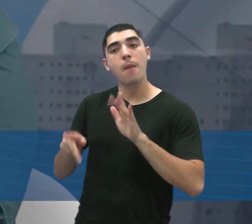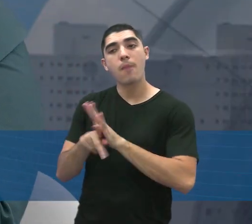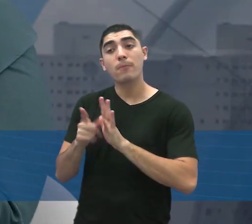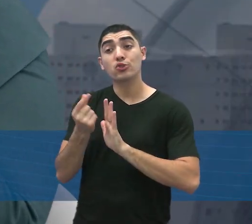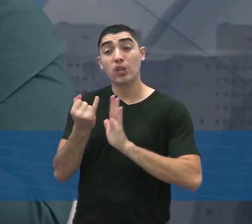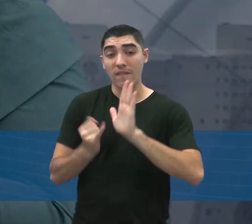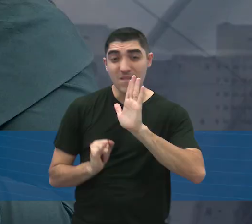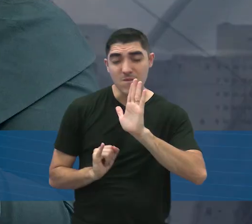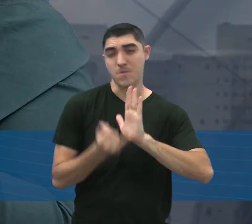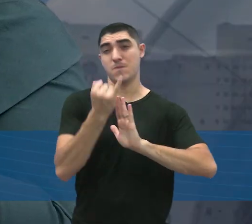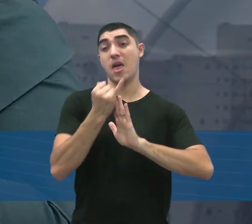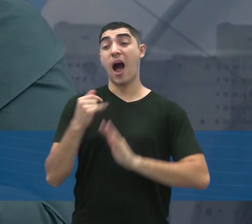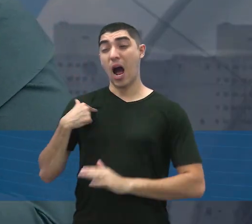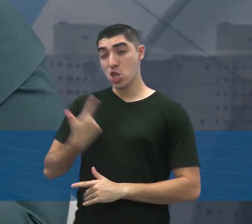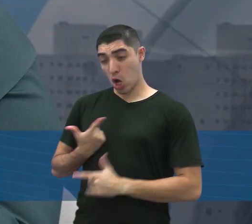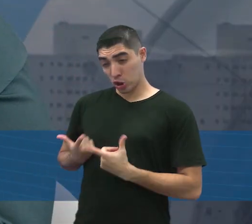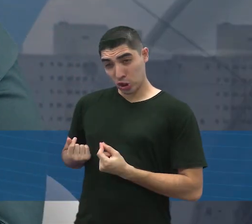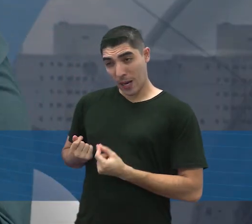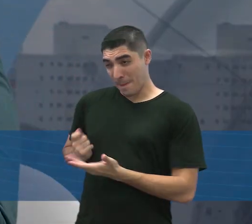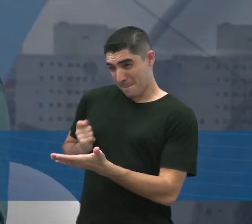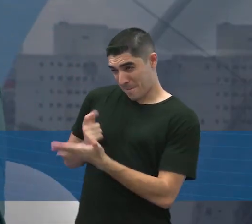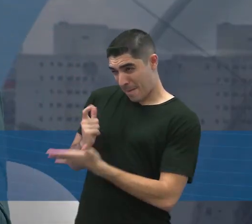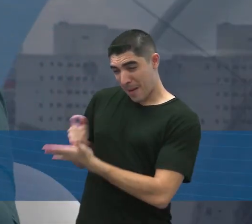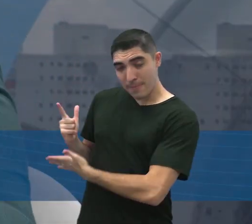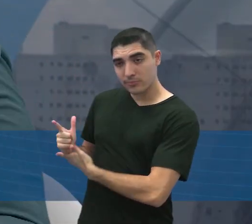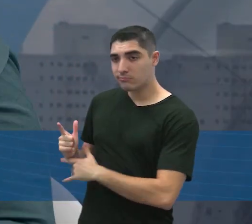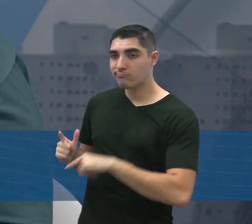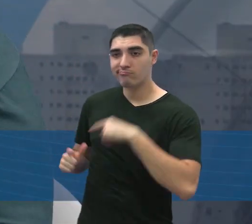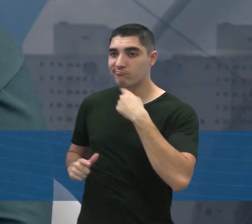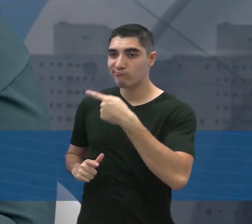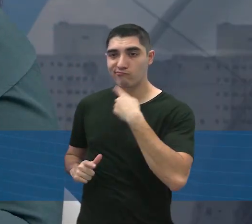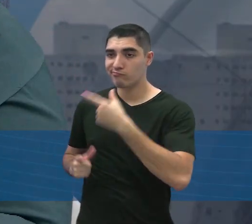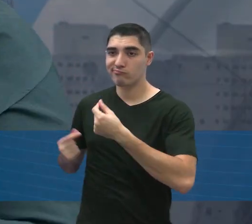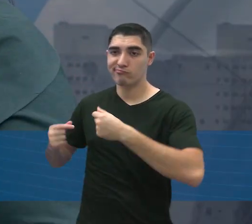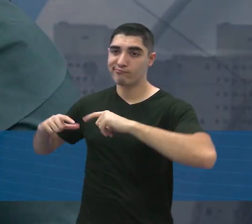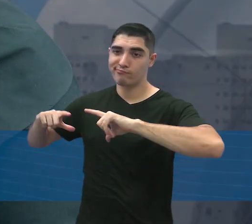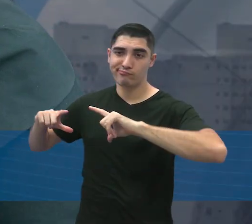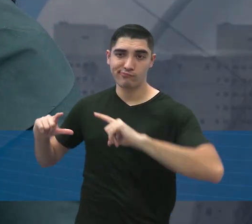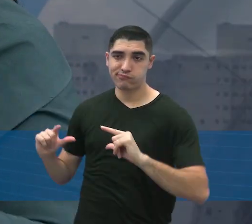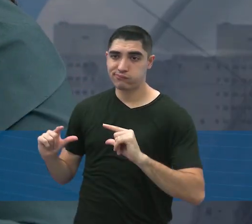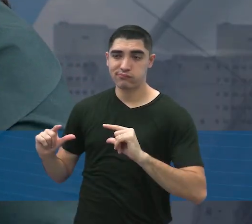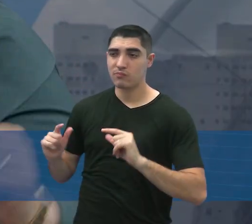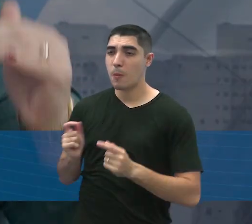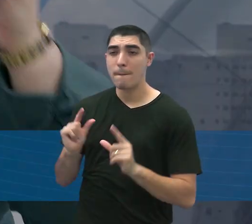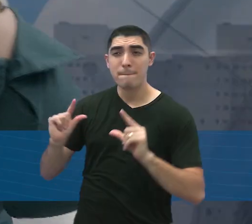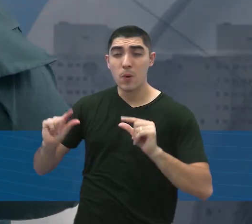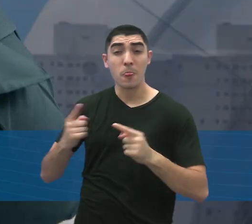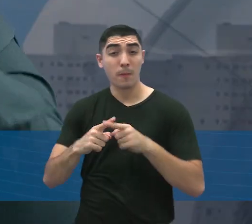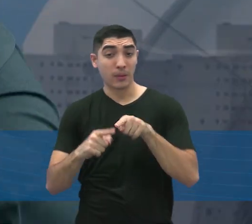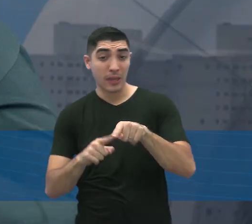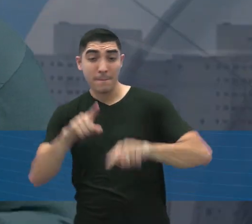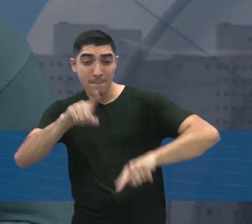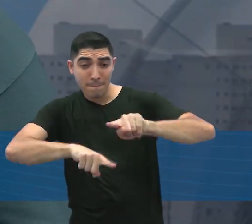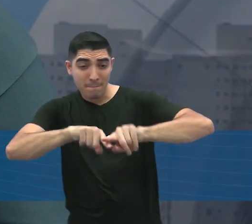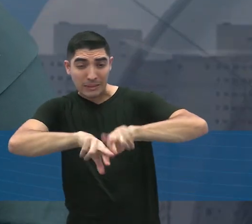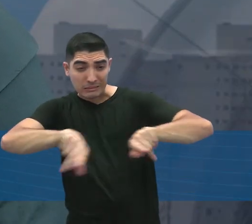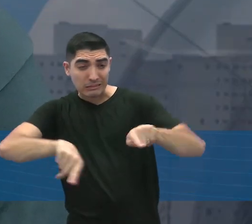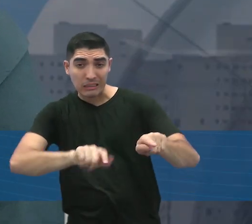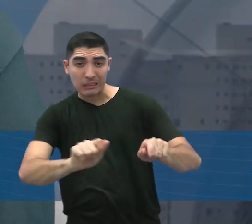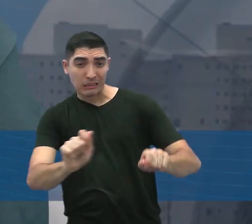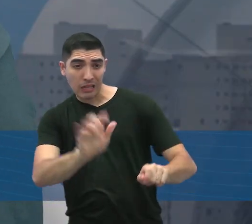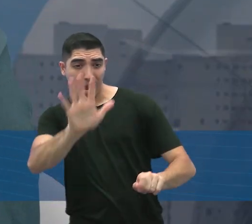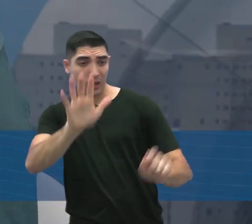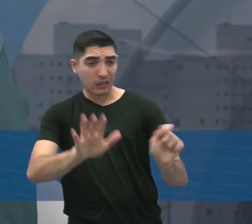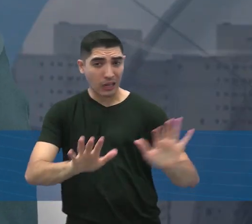compra, que faz com que a gente tenha aí uma demanda muito alta. Muitas pessoas procurando por produtos e os preços sobem. Então eu tenho que aqui